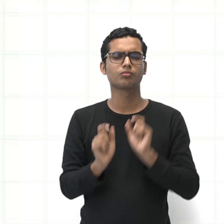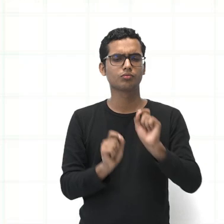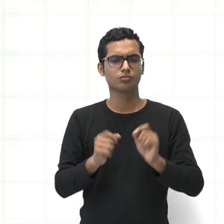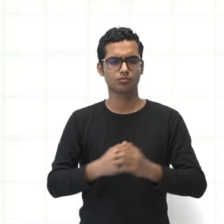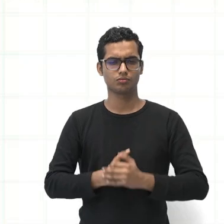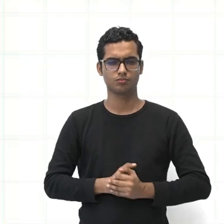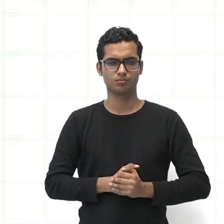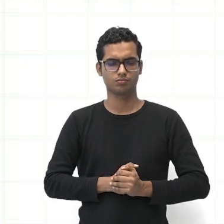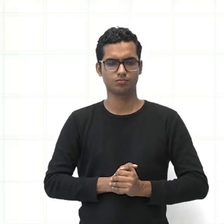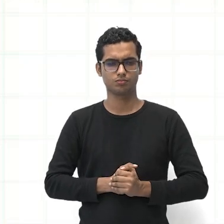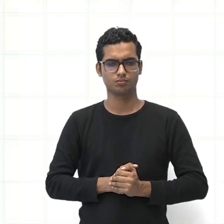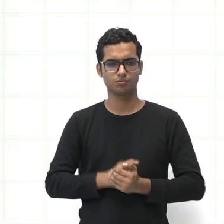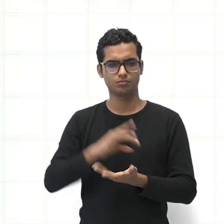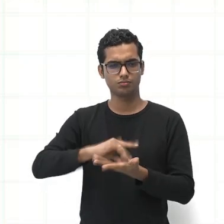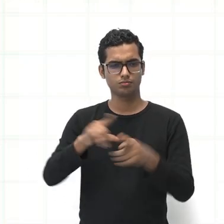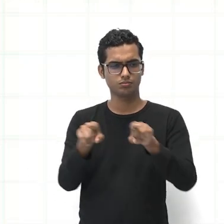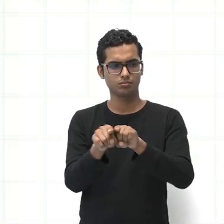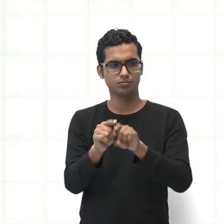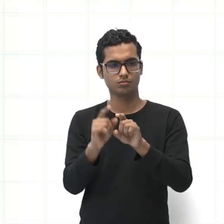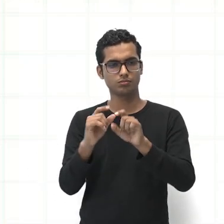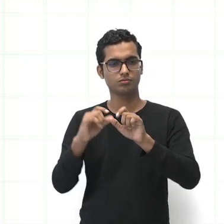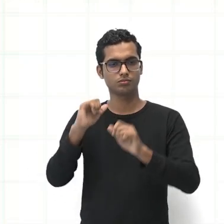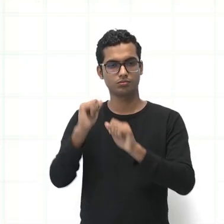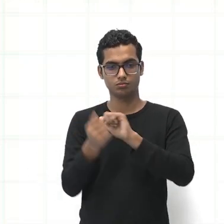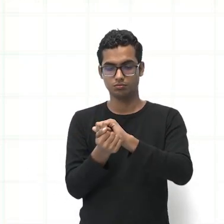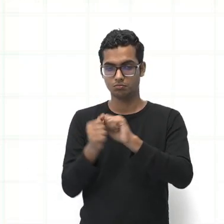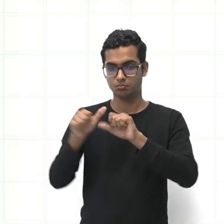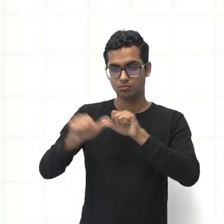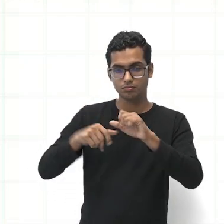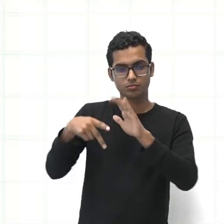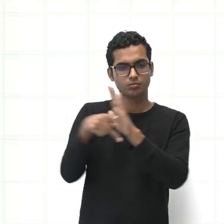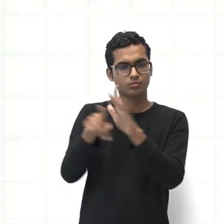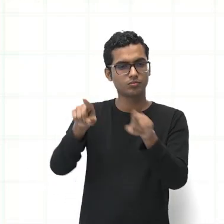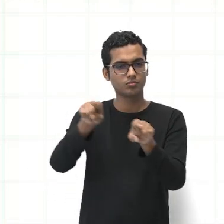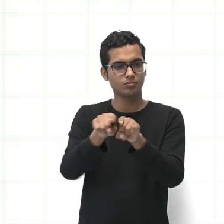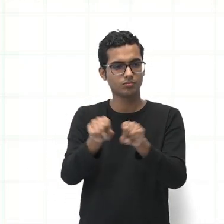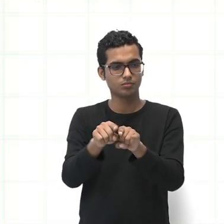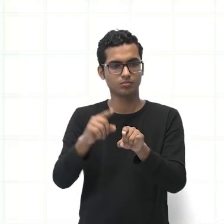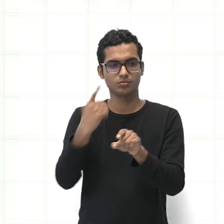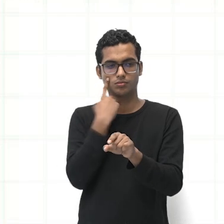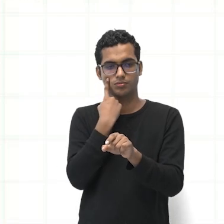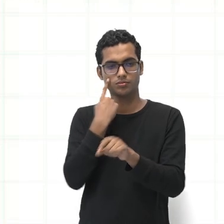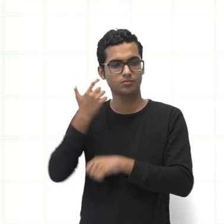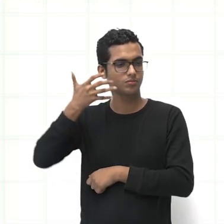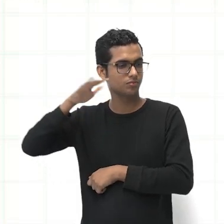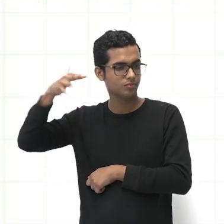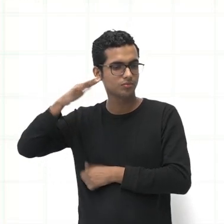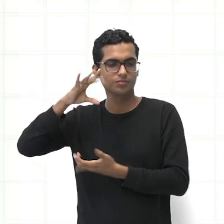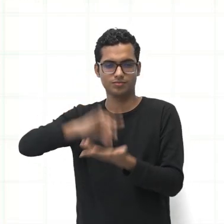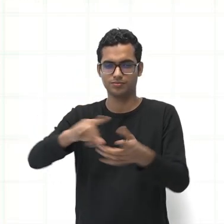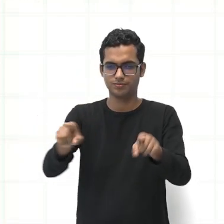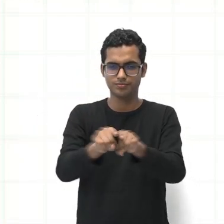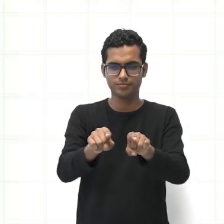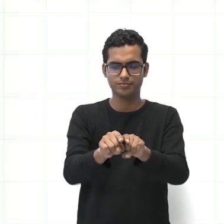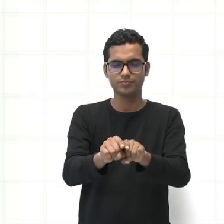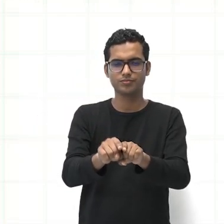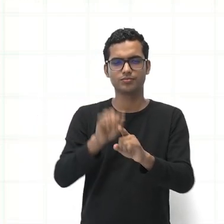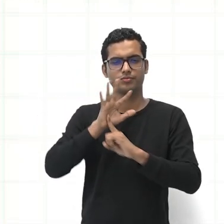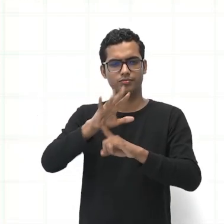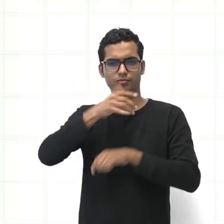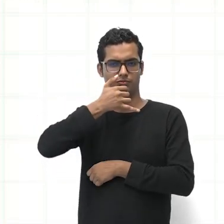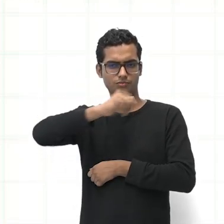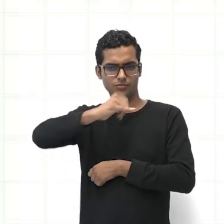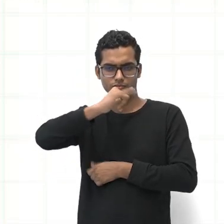professora? Transforma as vibrações em sinais elétricos. Sinais